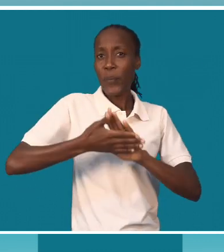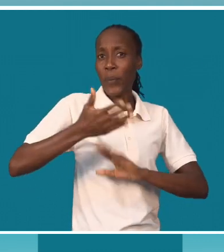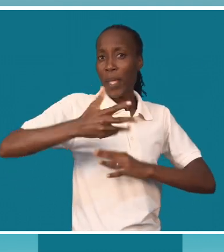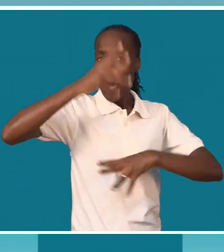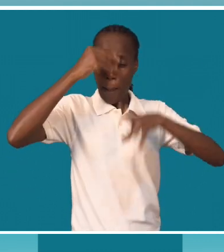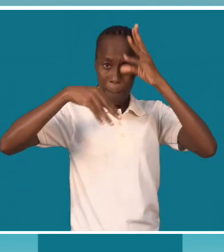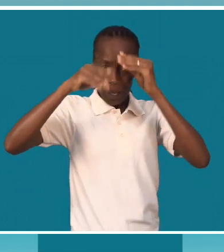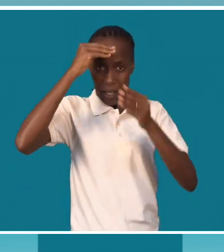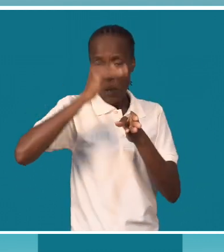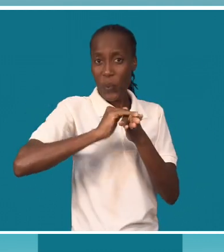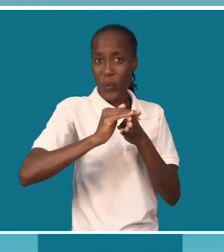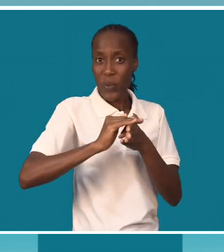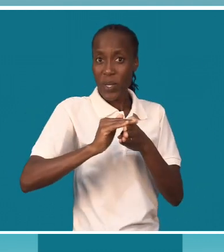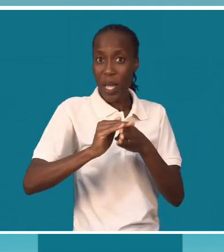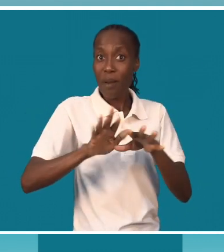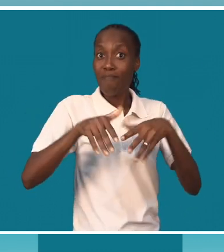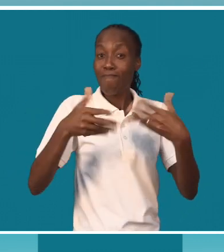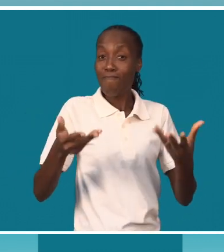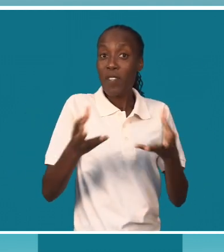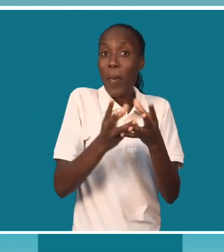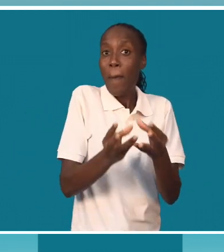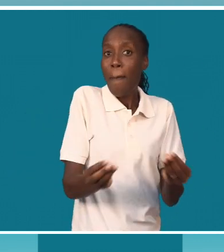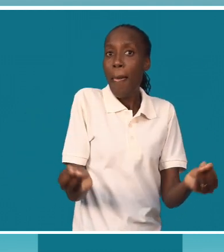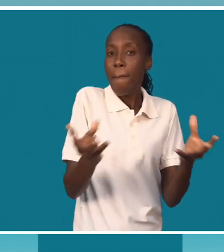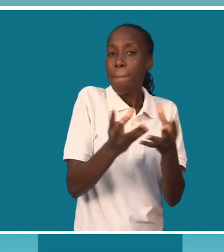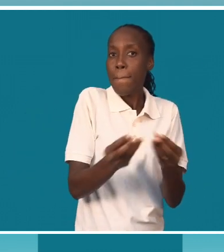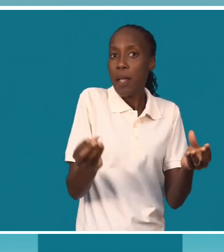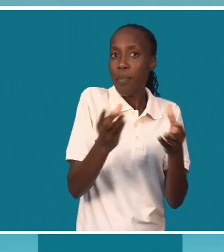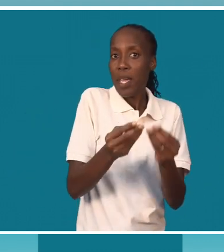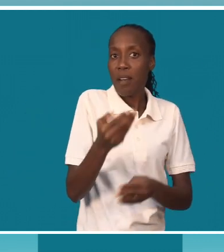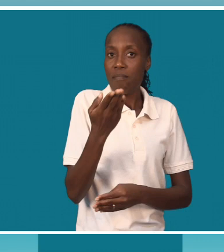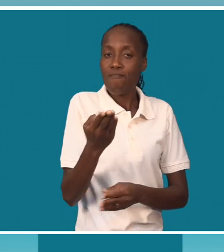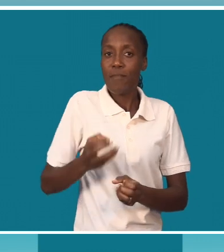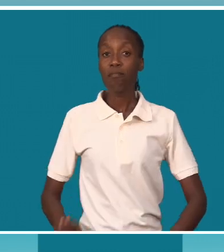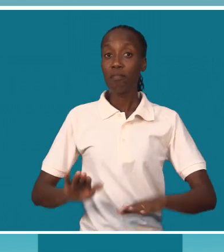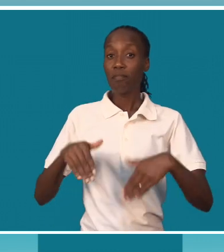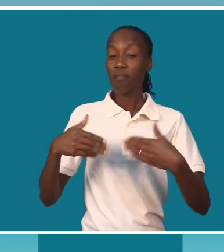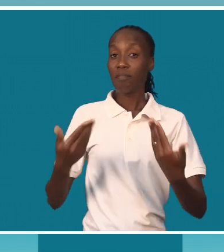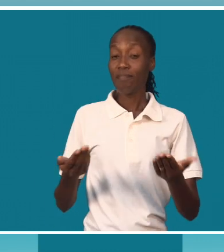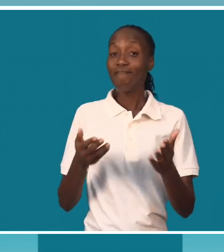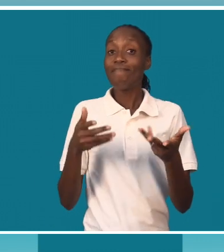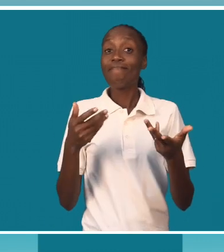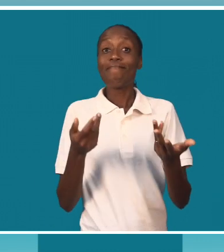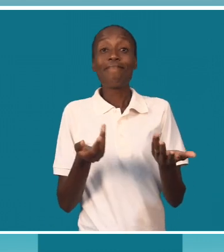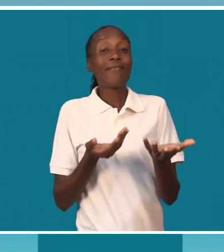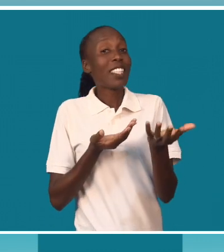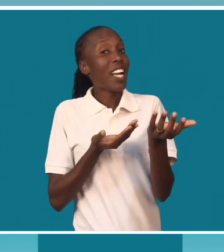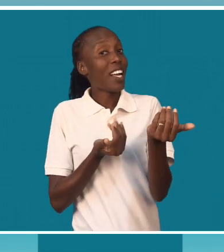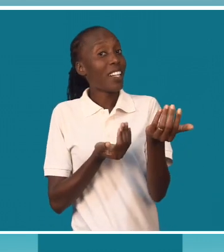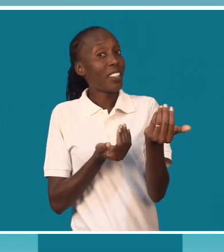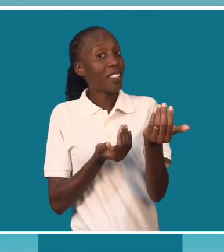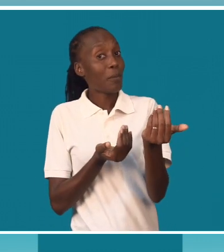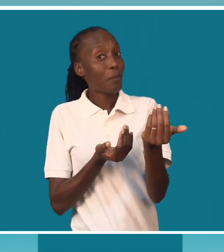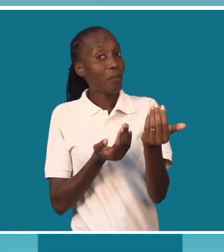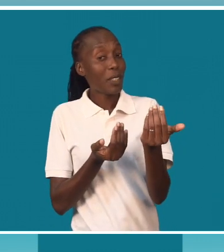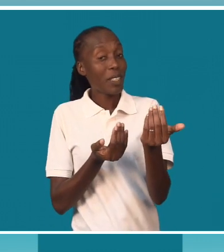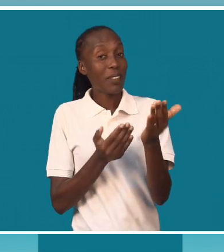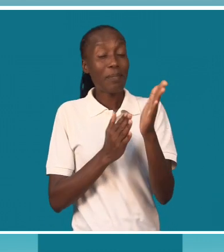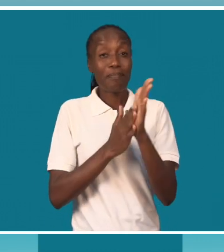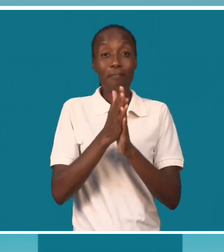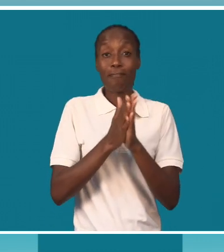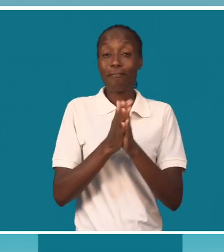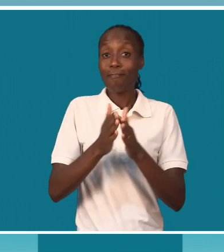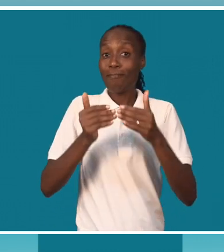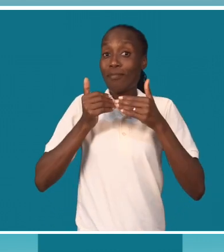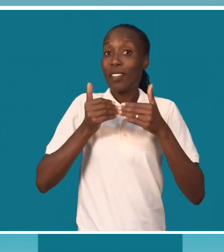a madeira, que é a parte da carpintaria. A expectativa da abertura dos